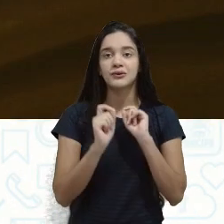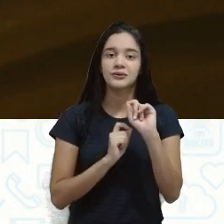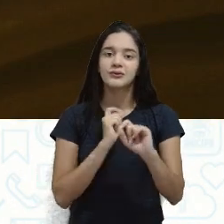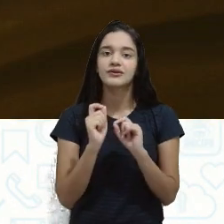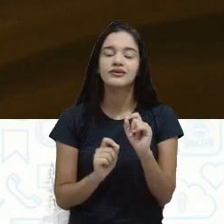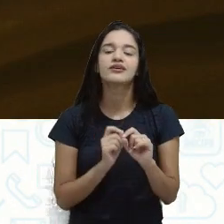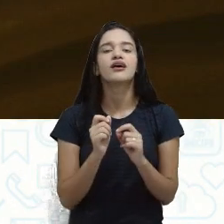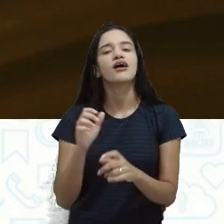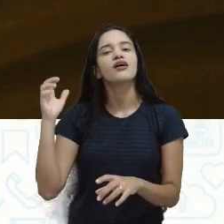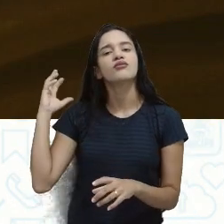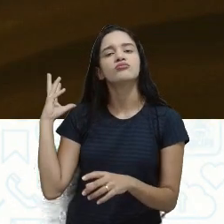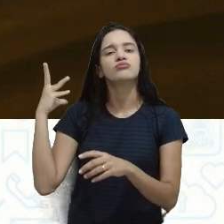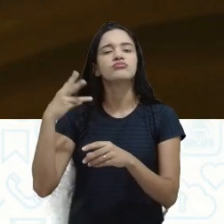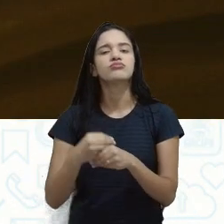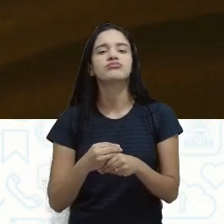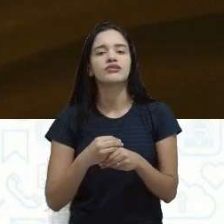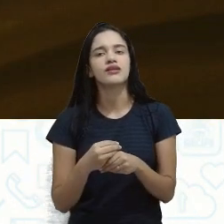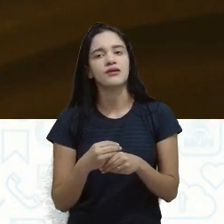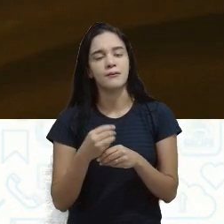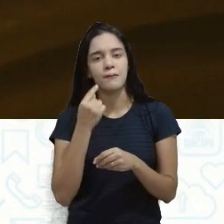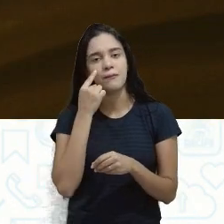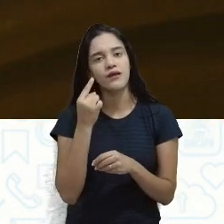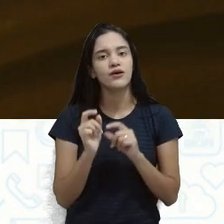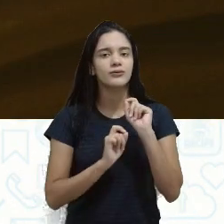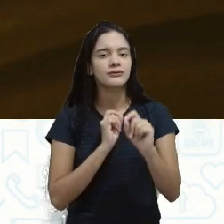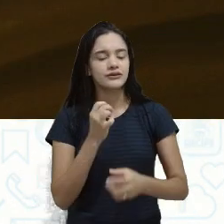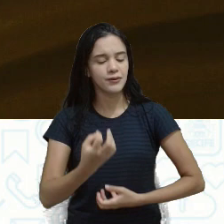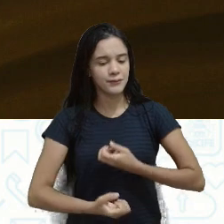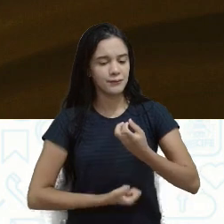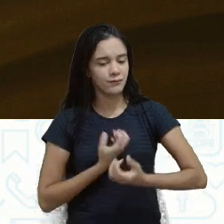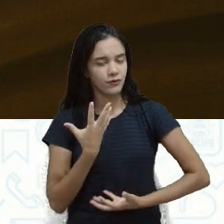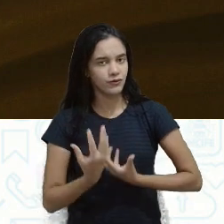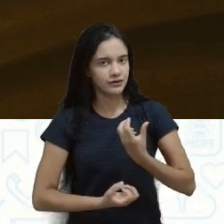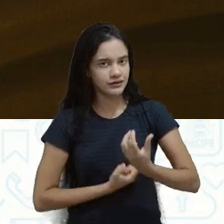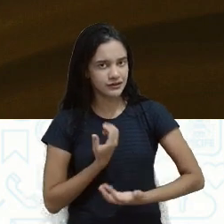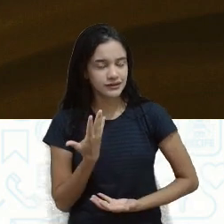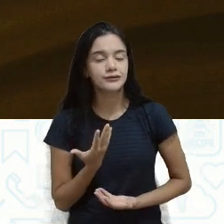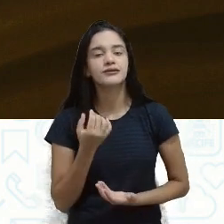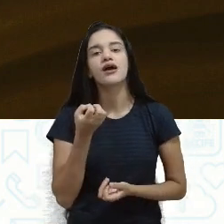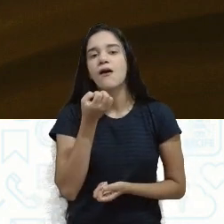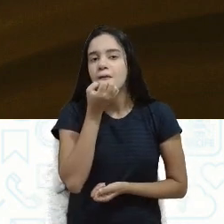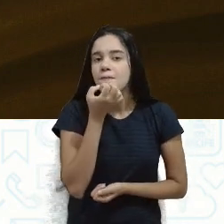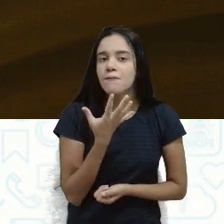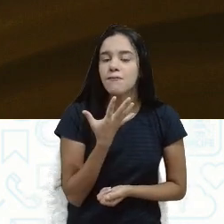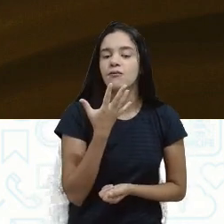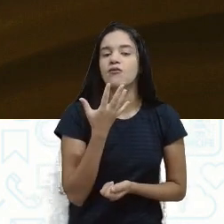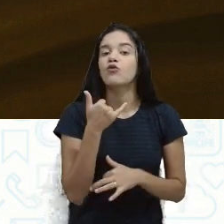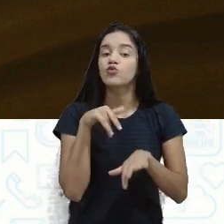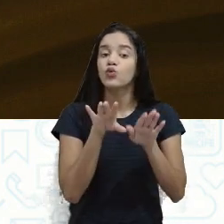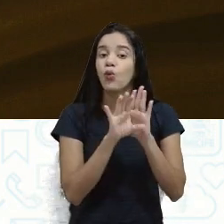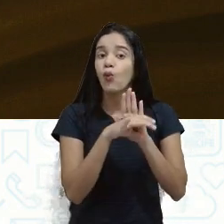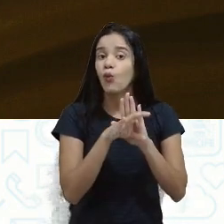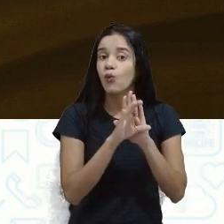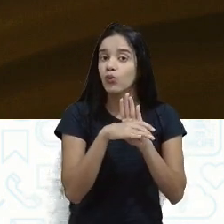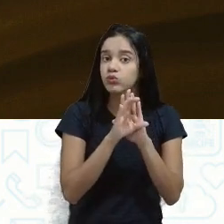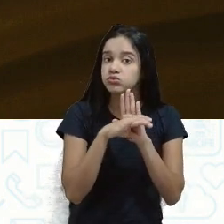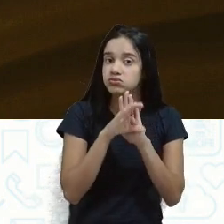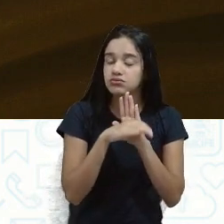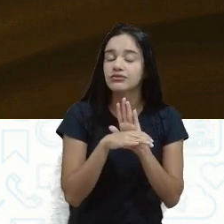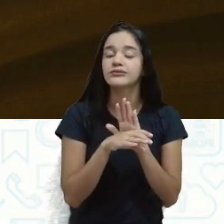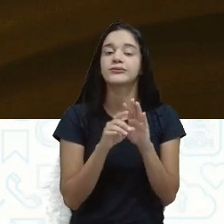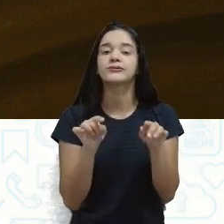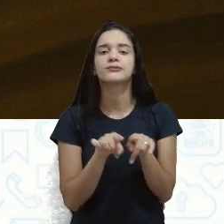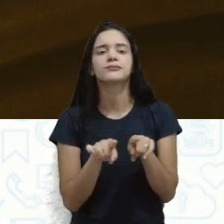é, revendo o que é poesia. Não é interessante rever, não é, o conceito em si, não é,